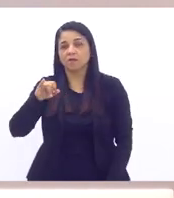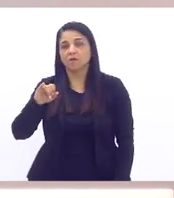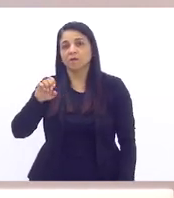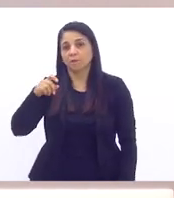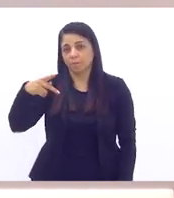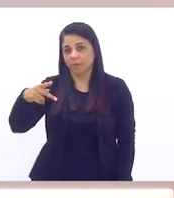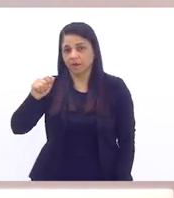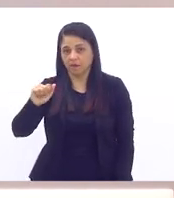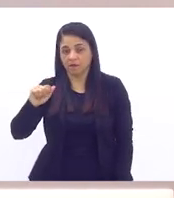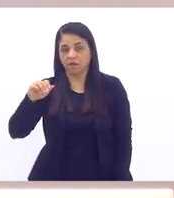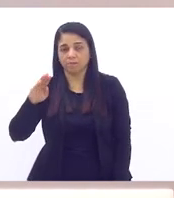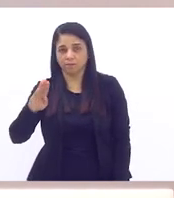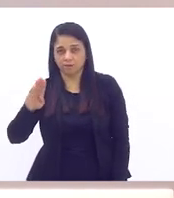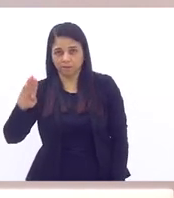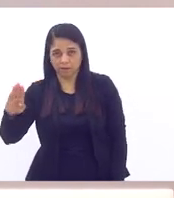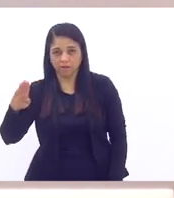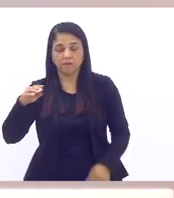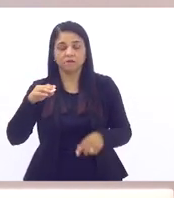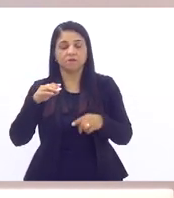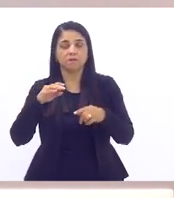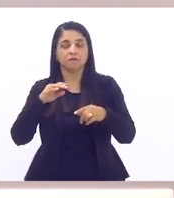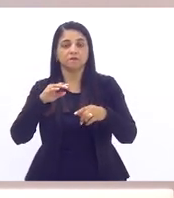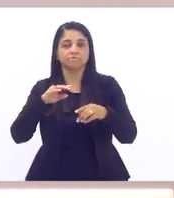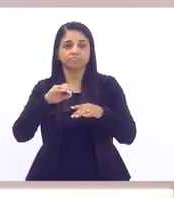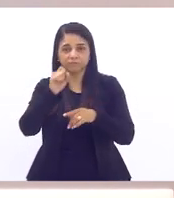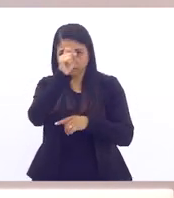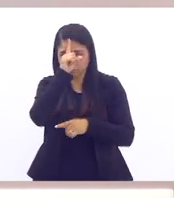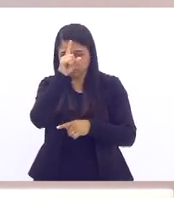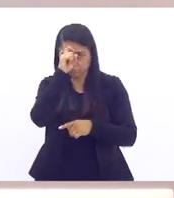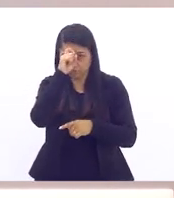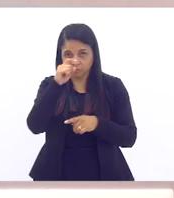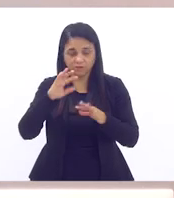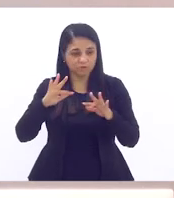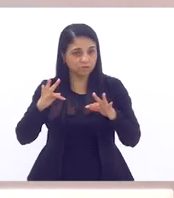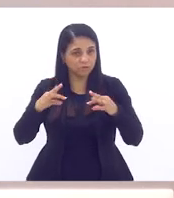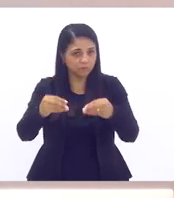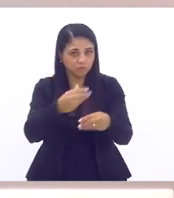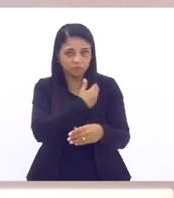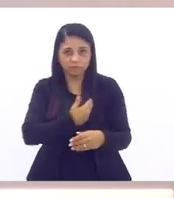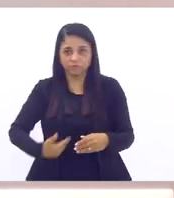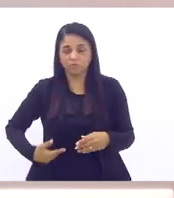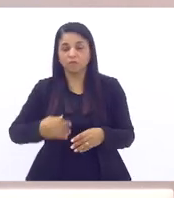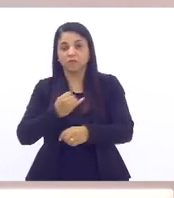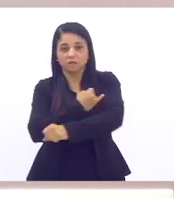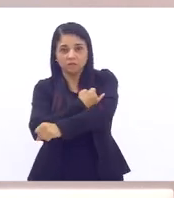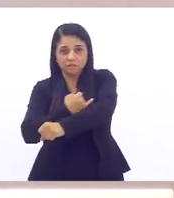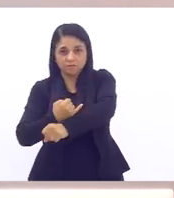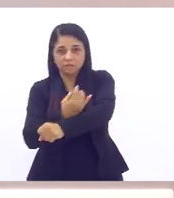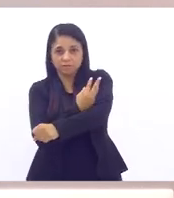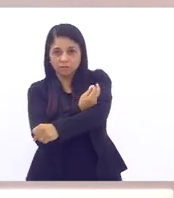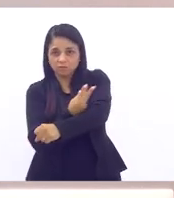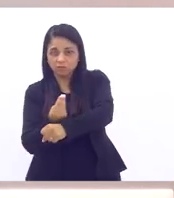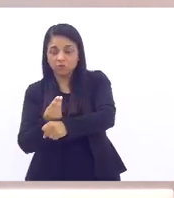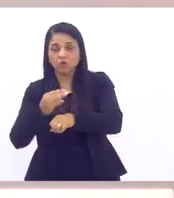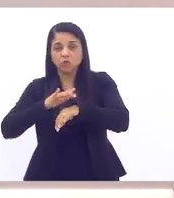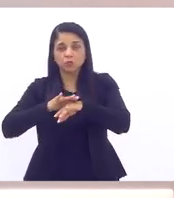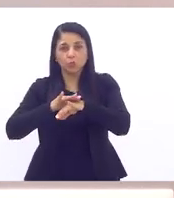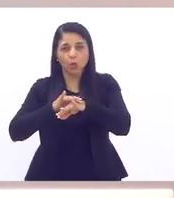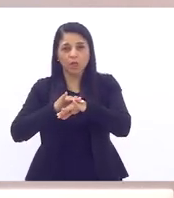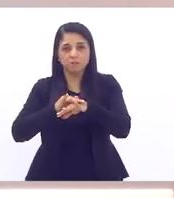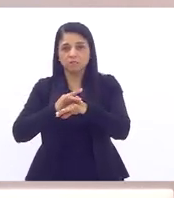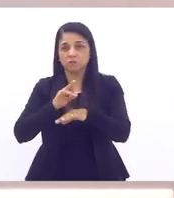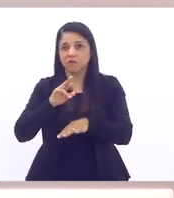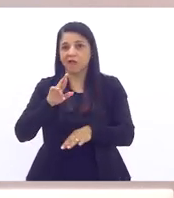de Saúde do Estado do Rio de Janeiro parágrafo único a epiderm bolhosa compreende um grupo de doenças raras não transmissíveis